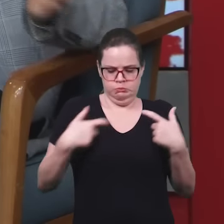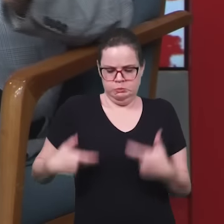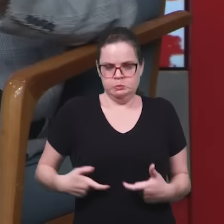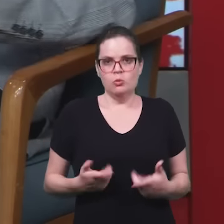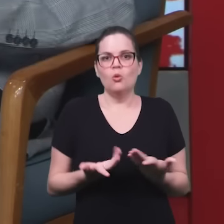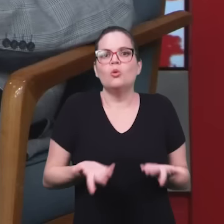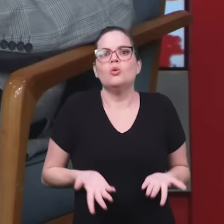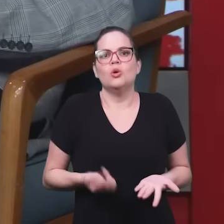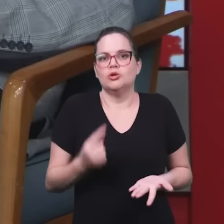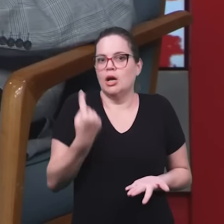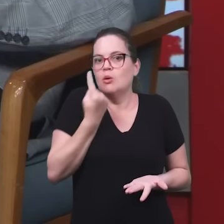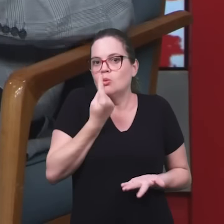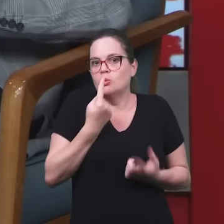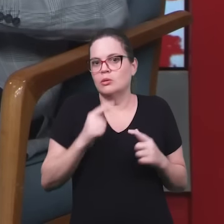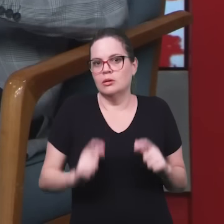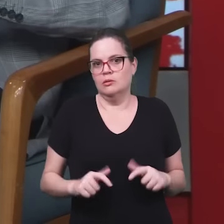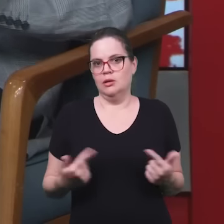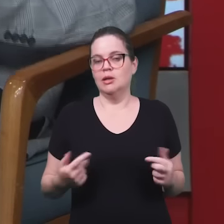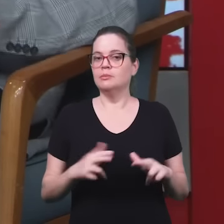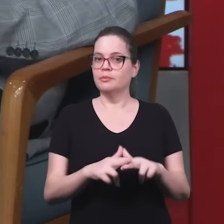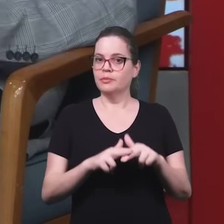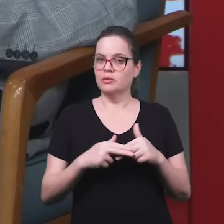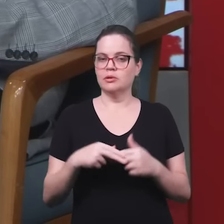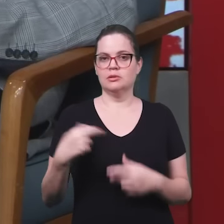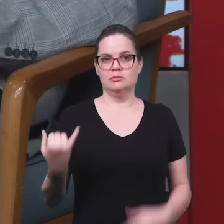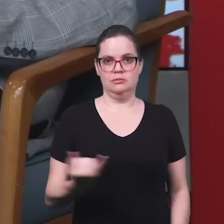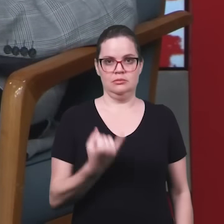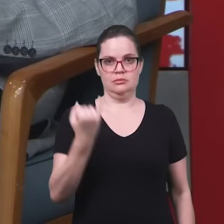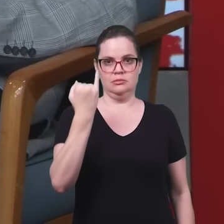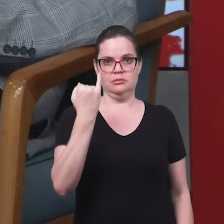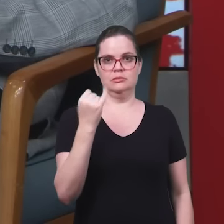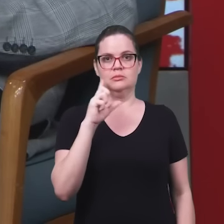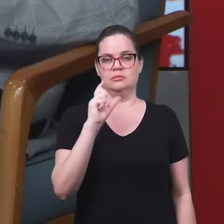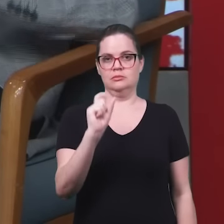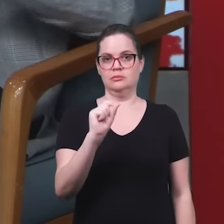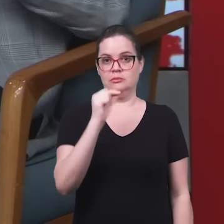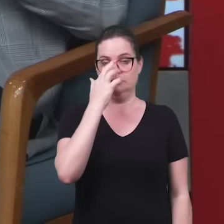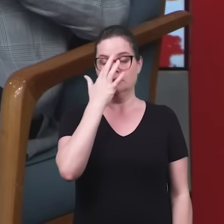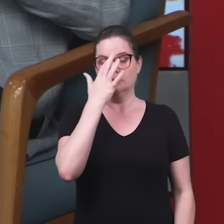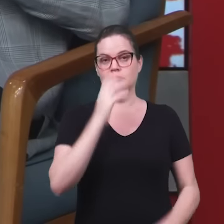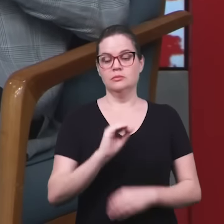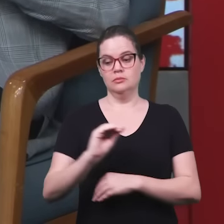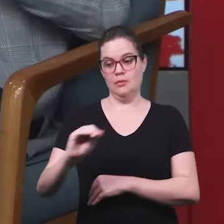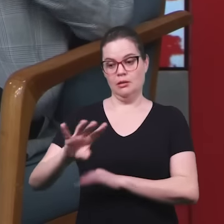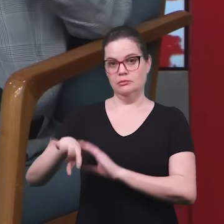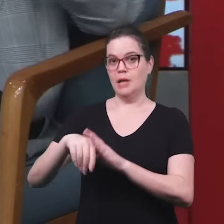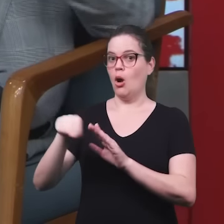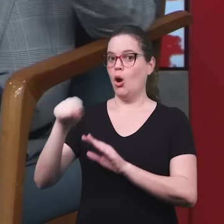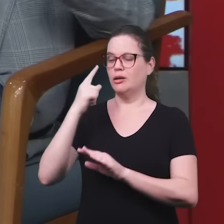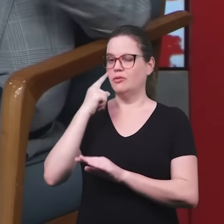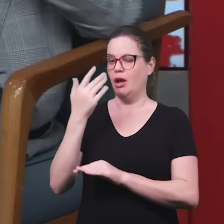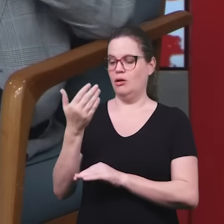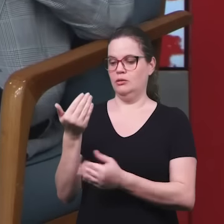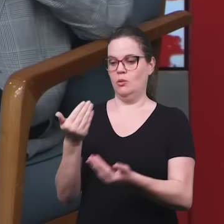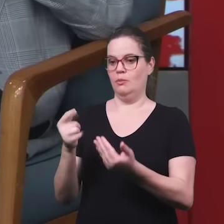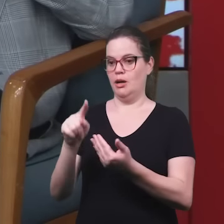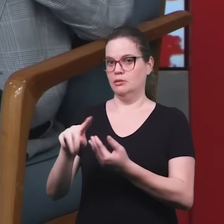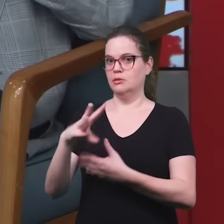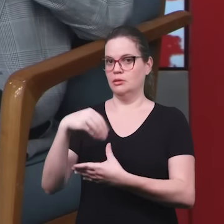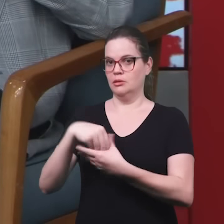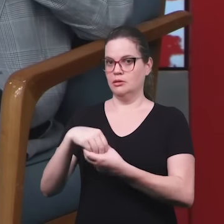Então, é por isso que é importante a igreja, porque toda